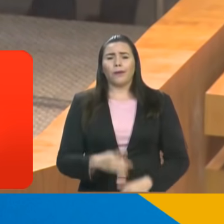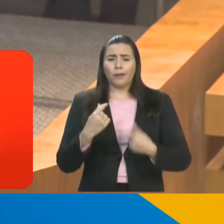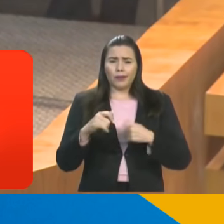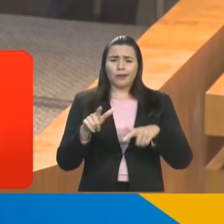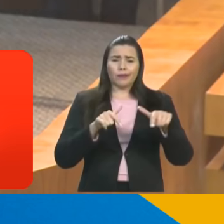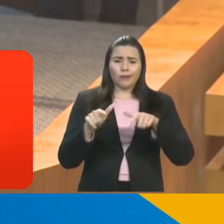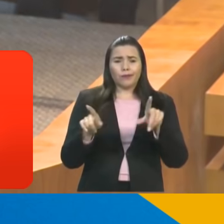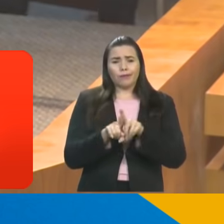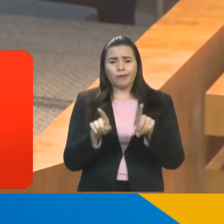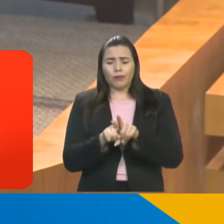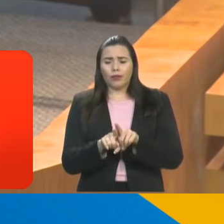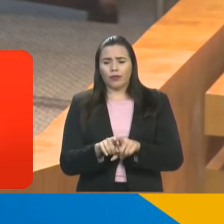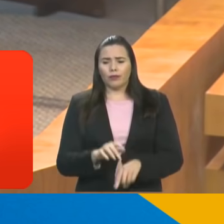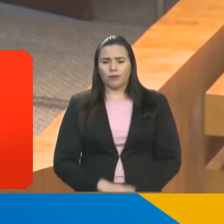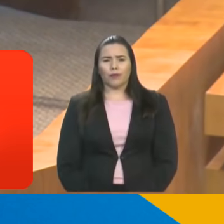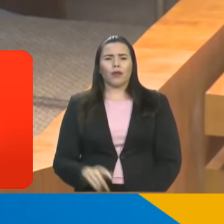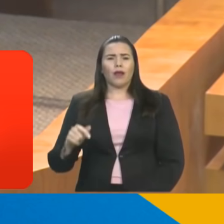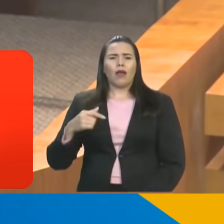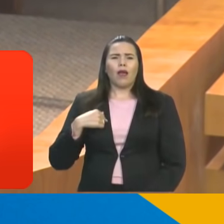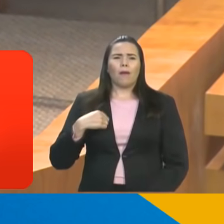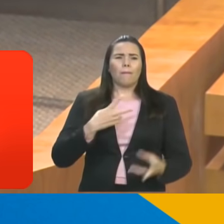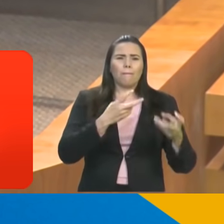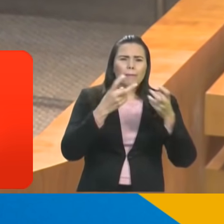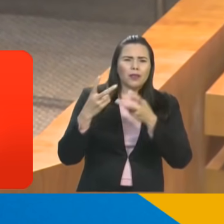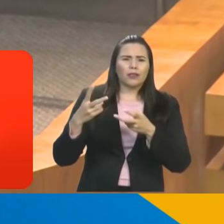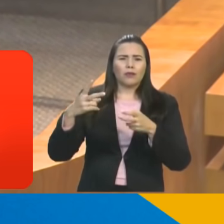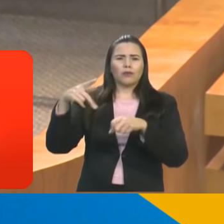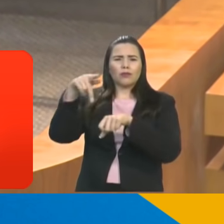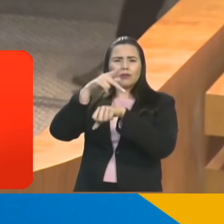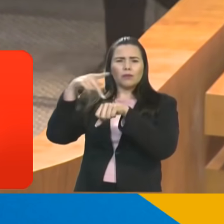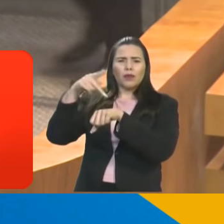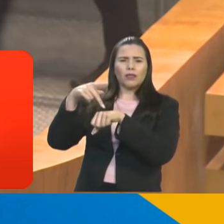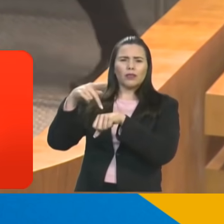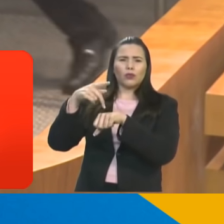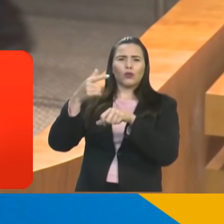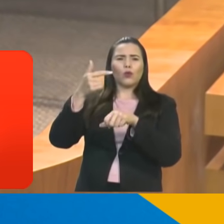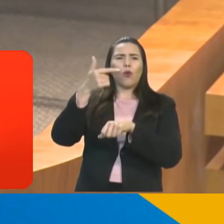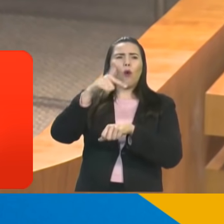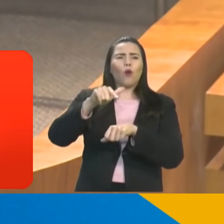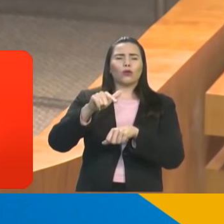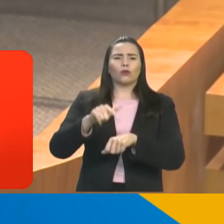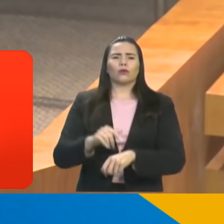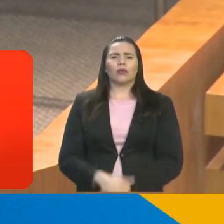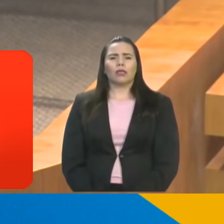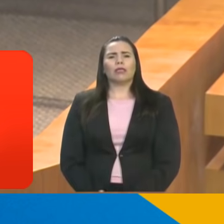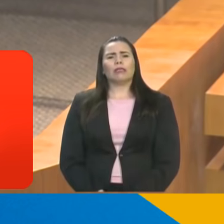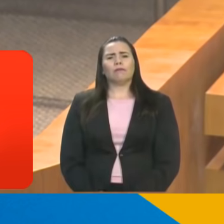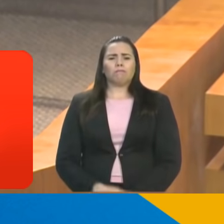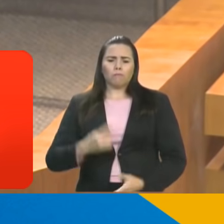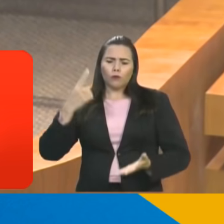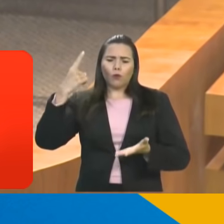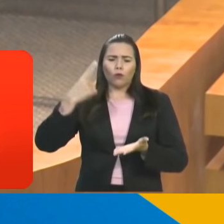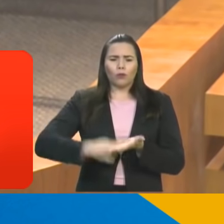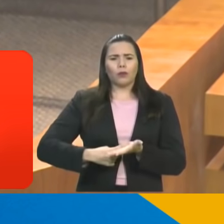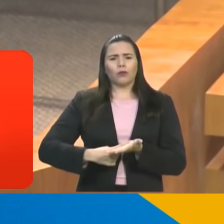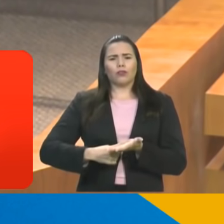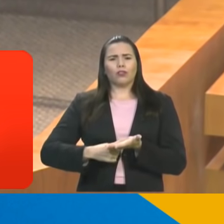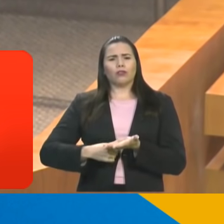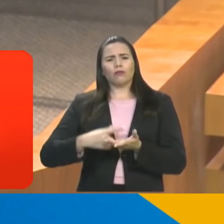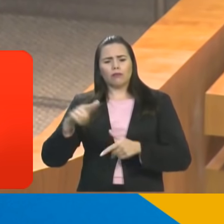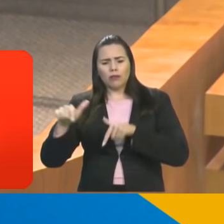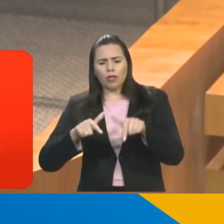se comprometendo e fazendo essa ação para atender as famílias que estão sofrendo com a